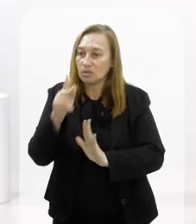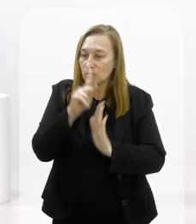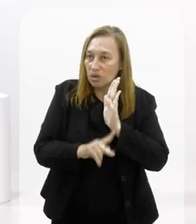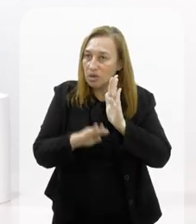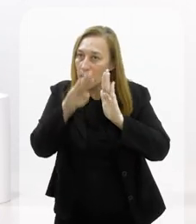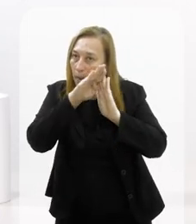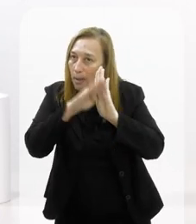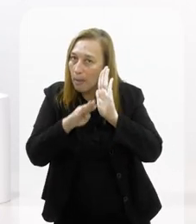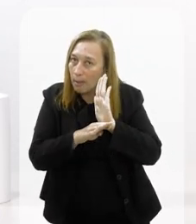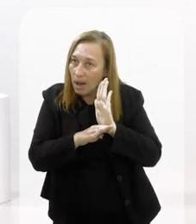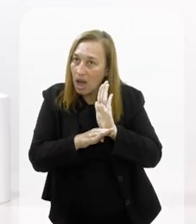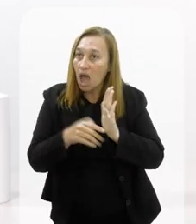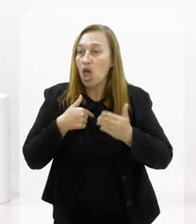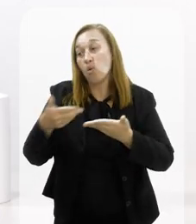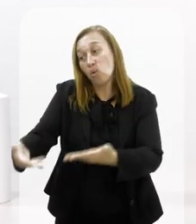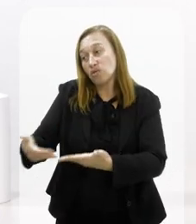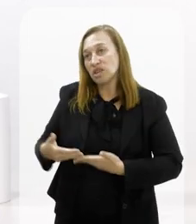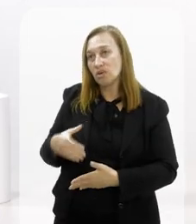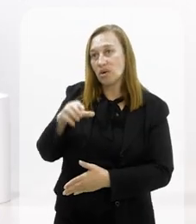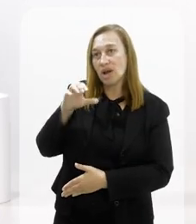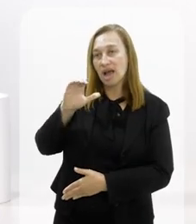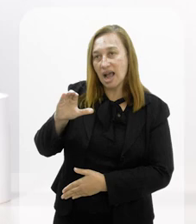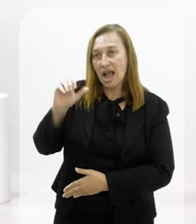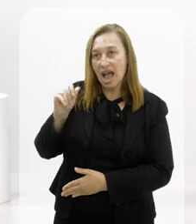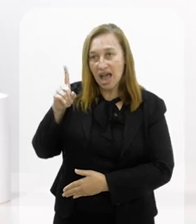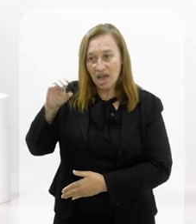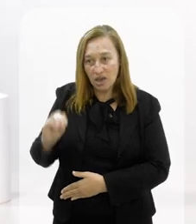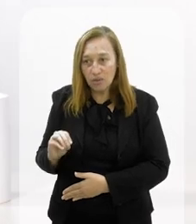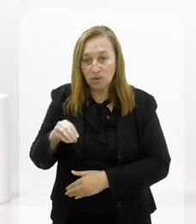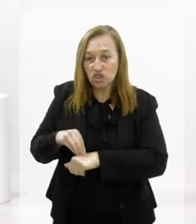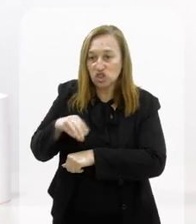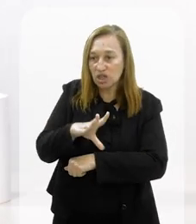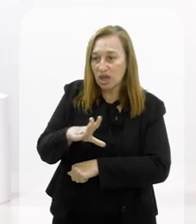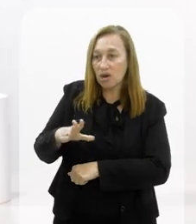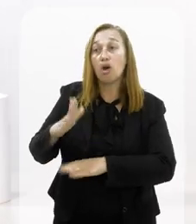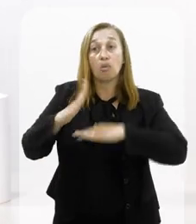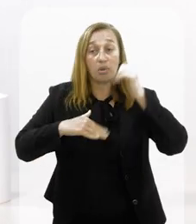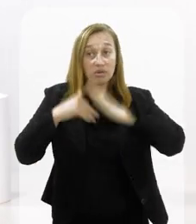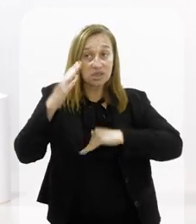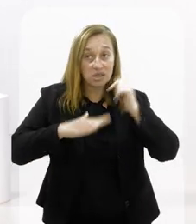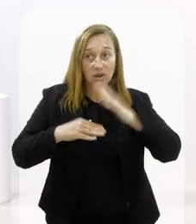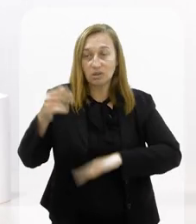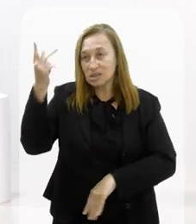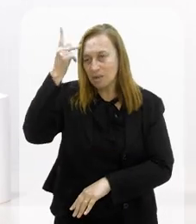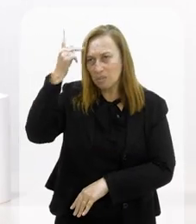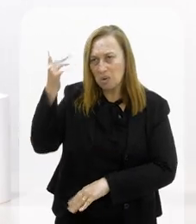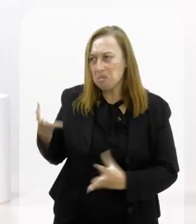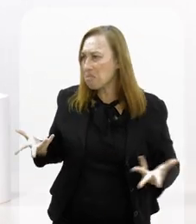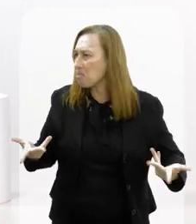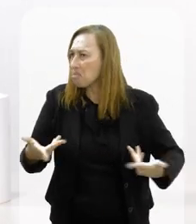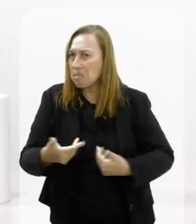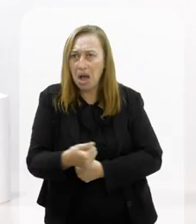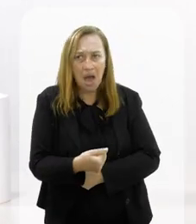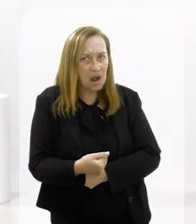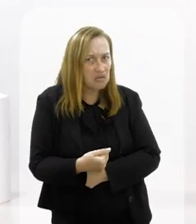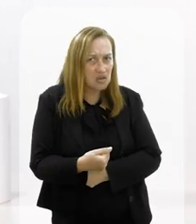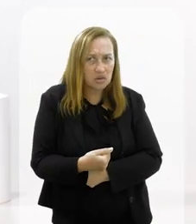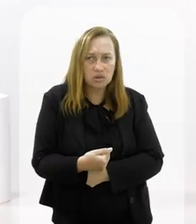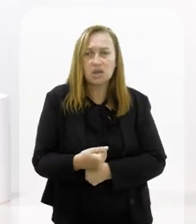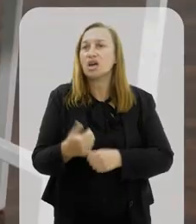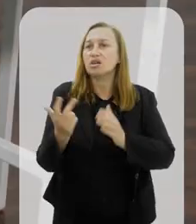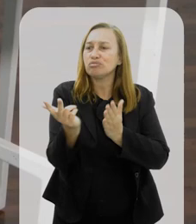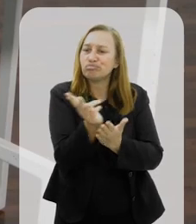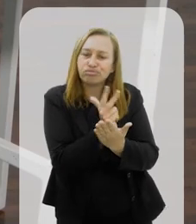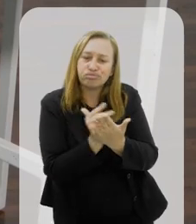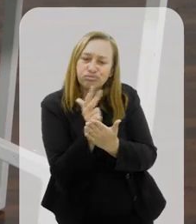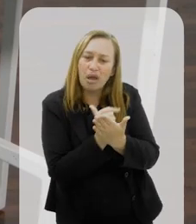cronograma dessa transição eu convidei o Caio indiquei o Caio profissional lá de São Paulo um menino maravilhoso extremamente talentoso desenhou